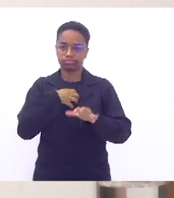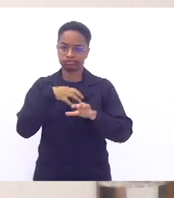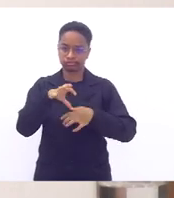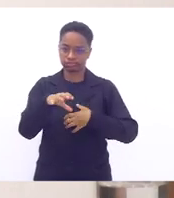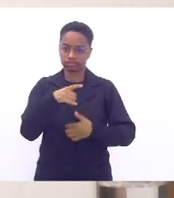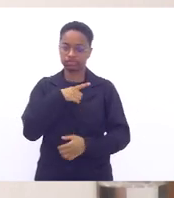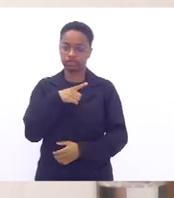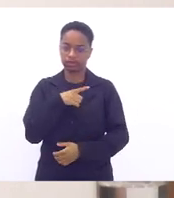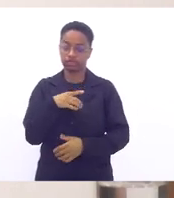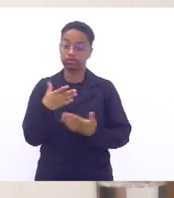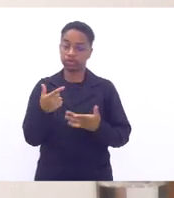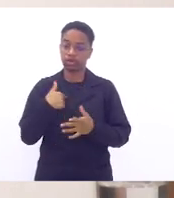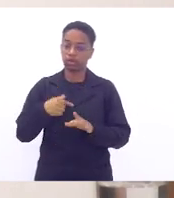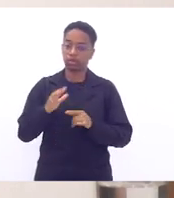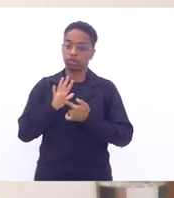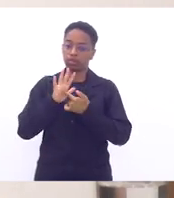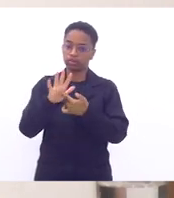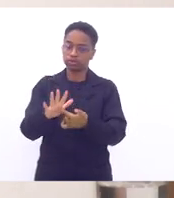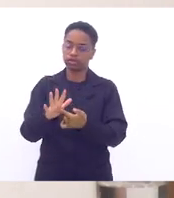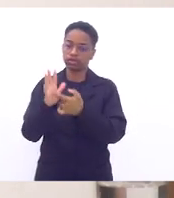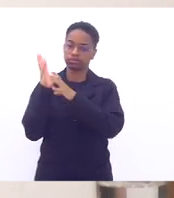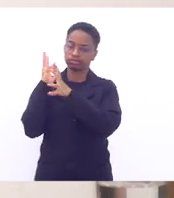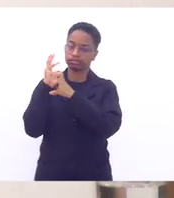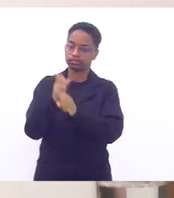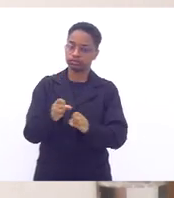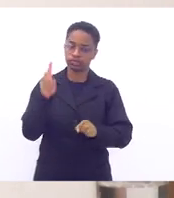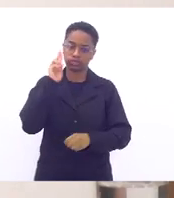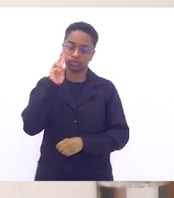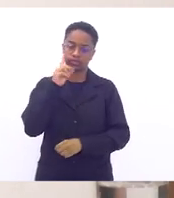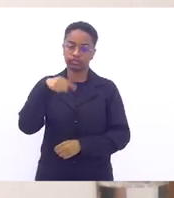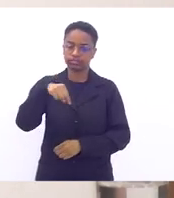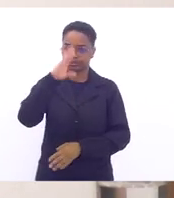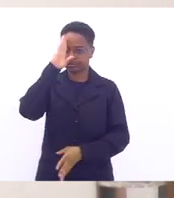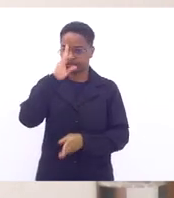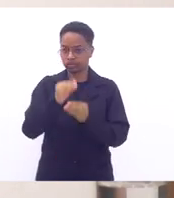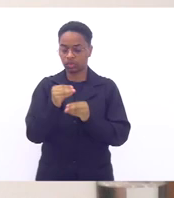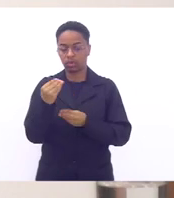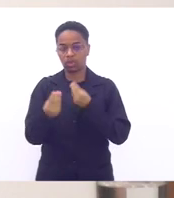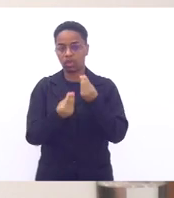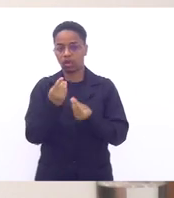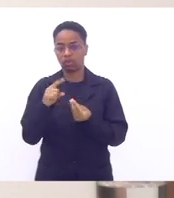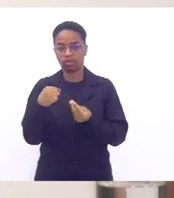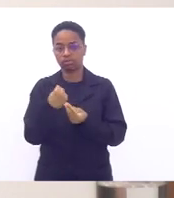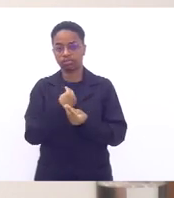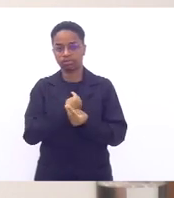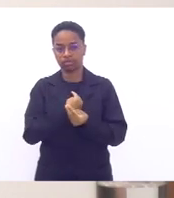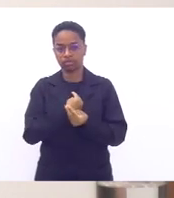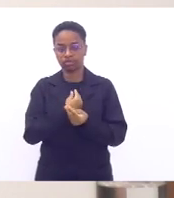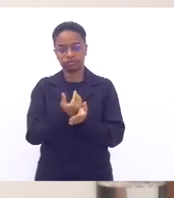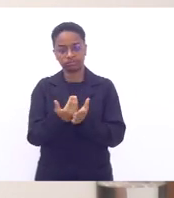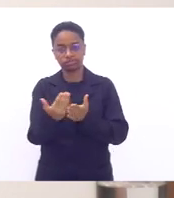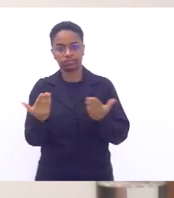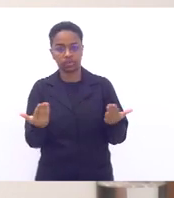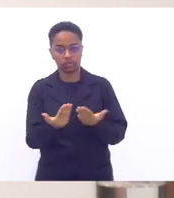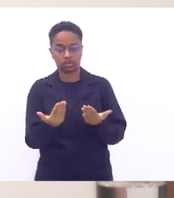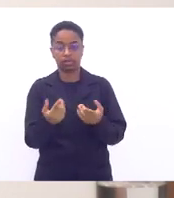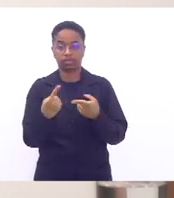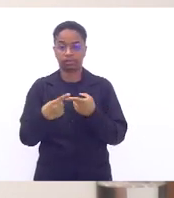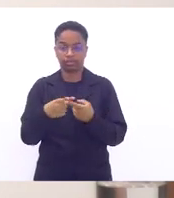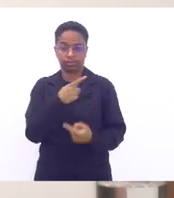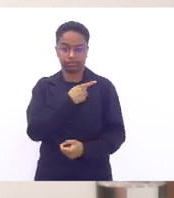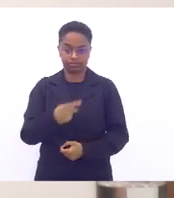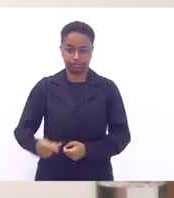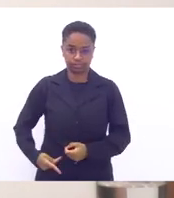breve histórico para que vocês entendam como a gente chegou até aqui presente Rodrigo Bacelar como todos nós aqui